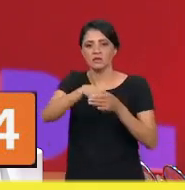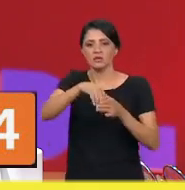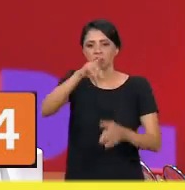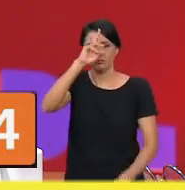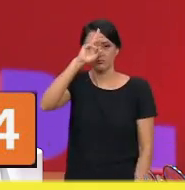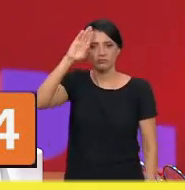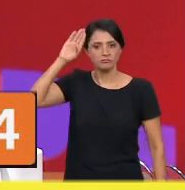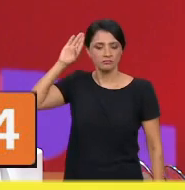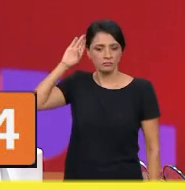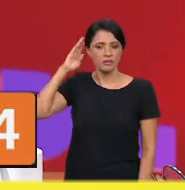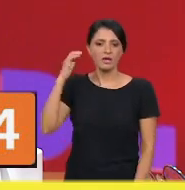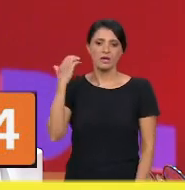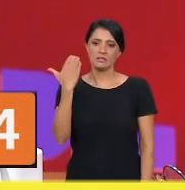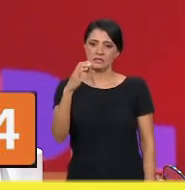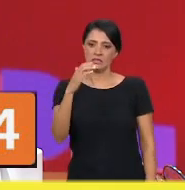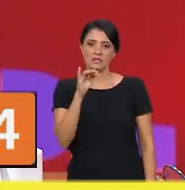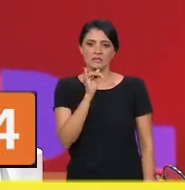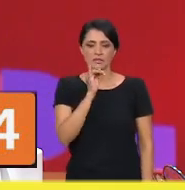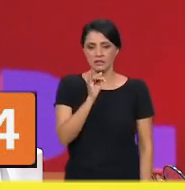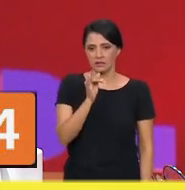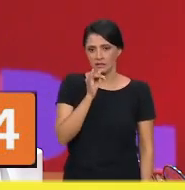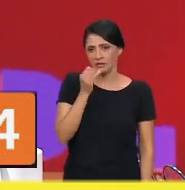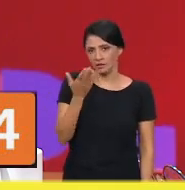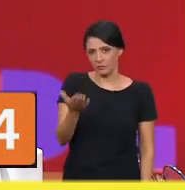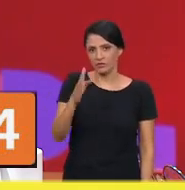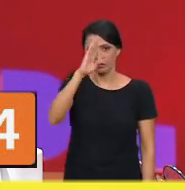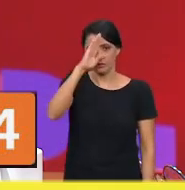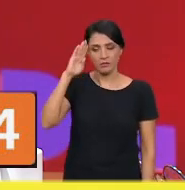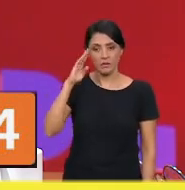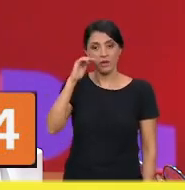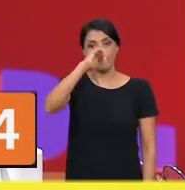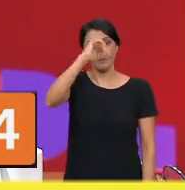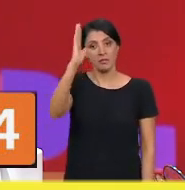academia de ciências, por exemplo. A Academia Brasileira de